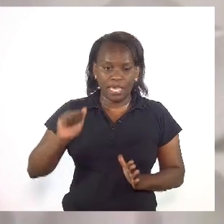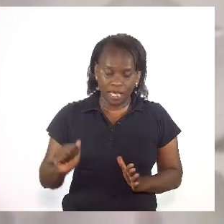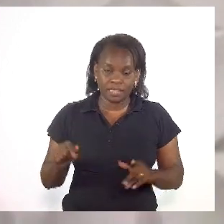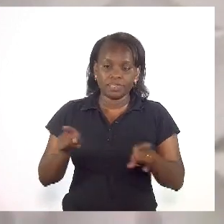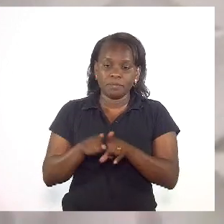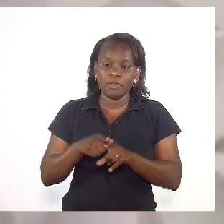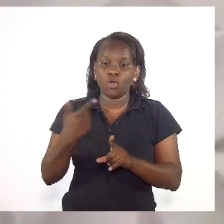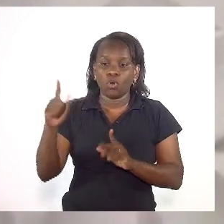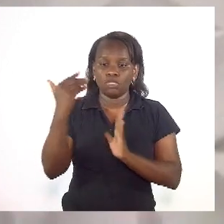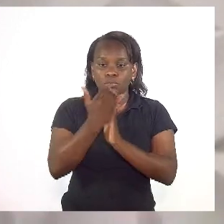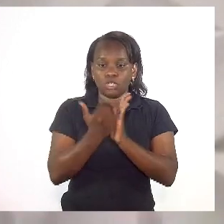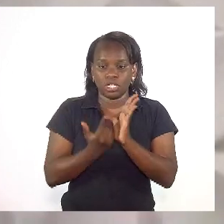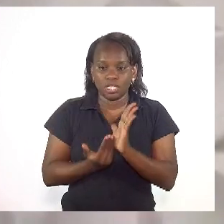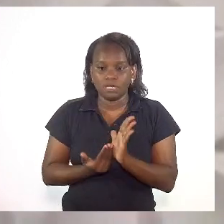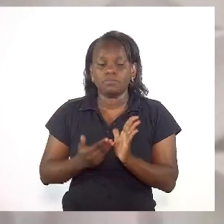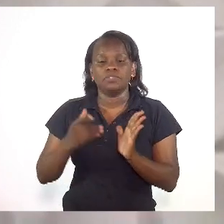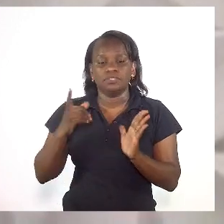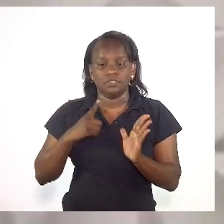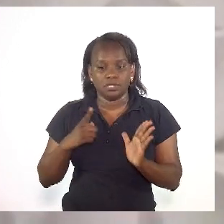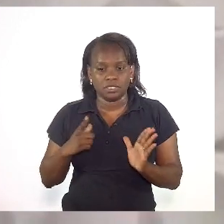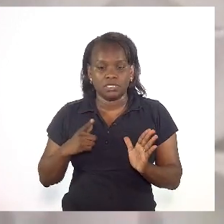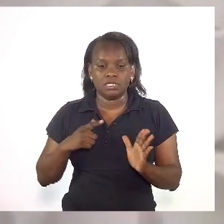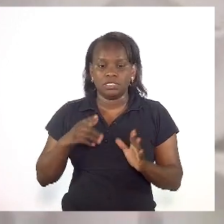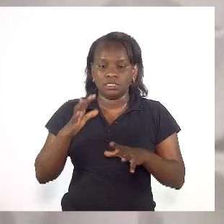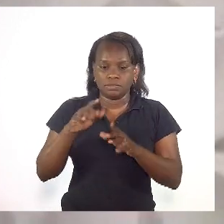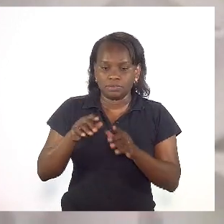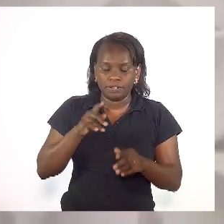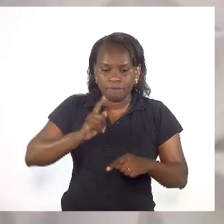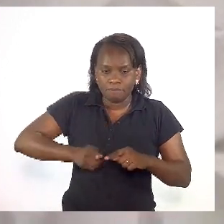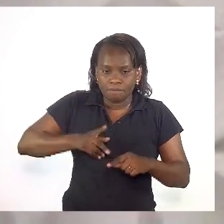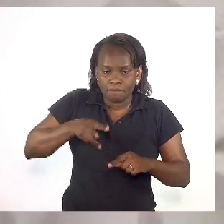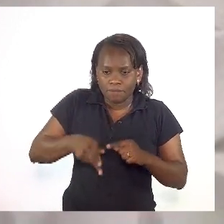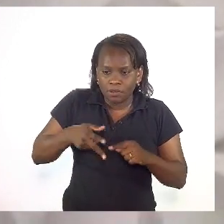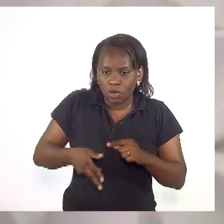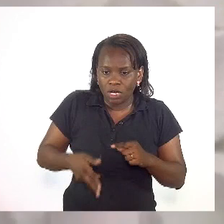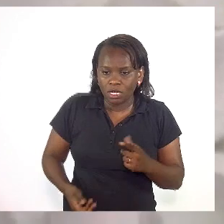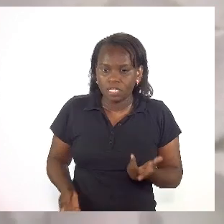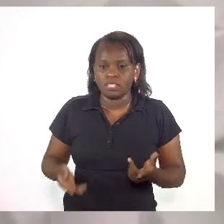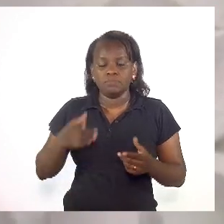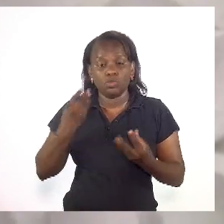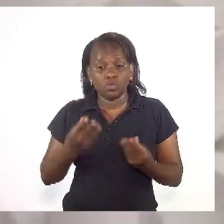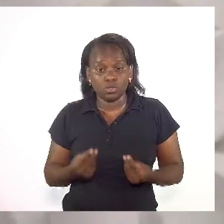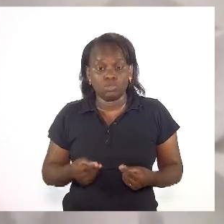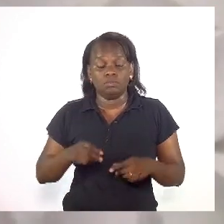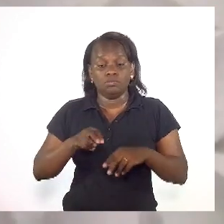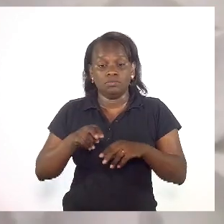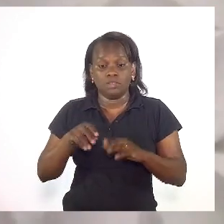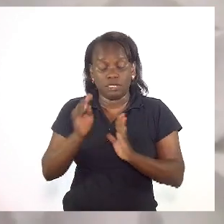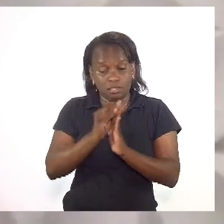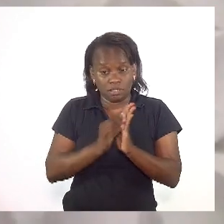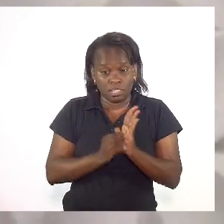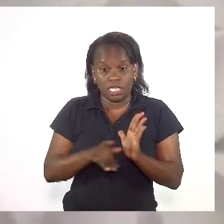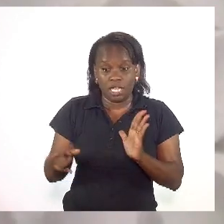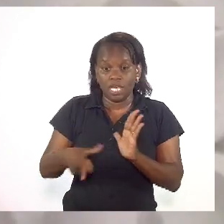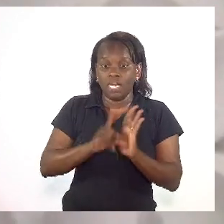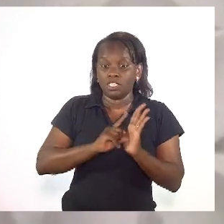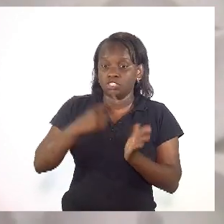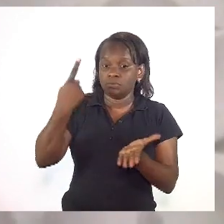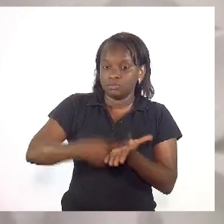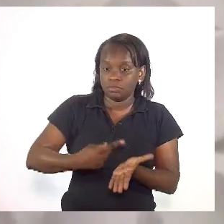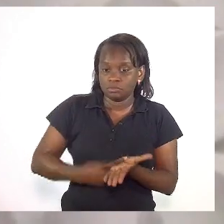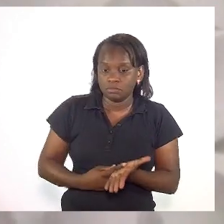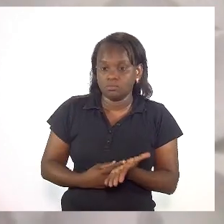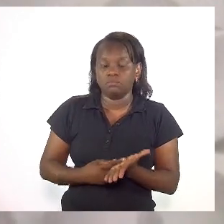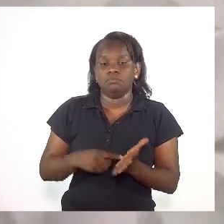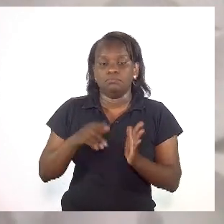outros programas que sofreram contingenciamento expressivo em relação àquilo que havia sido